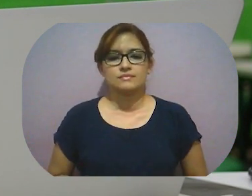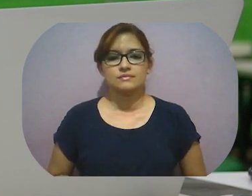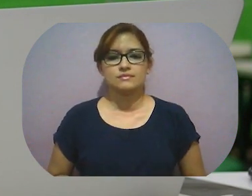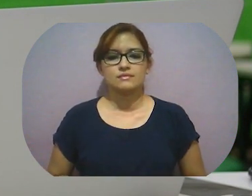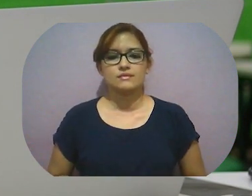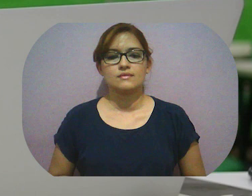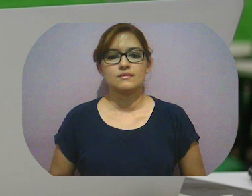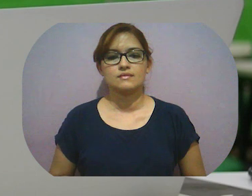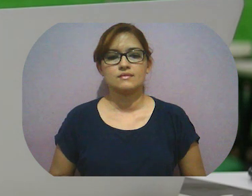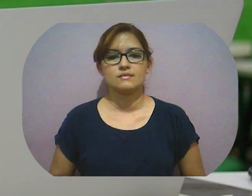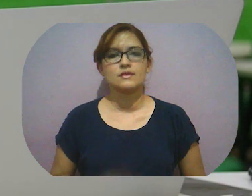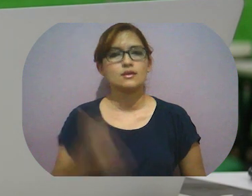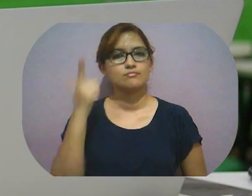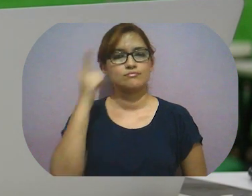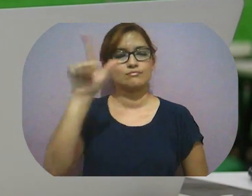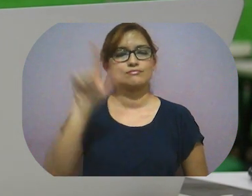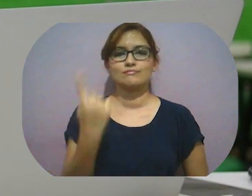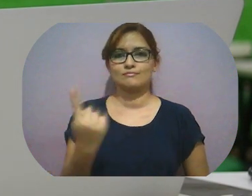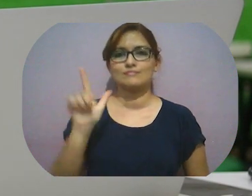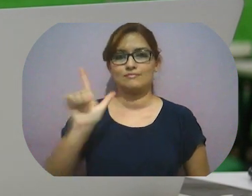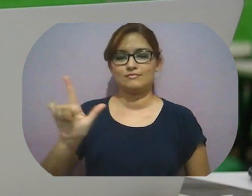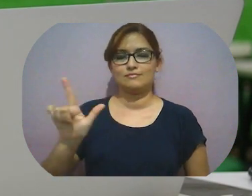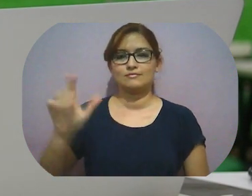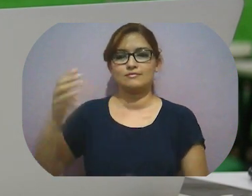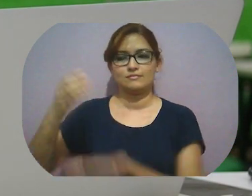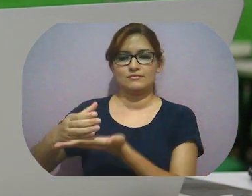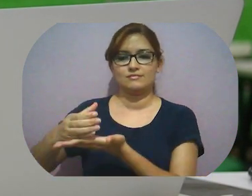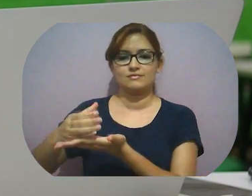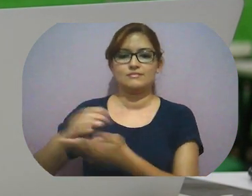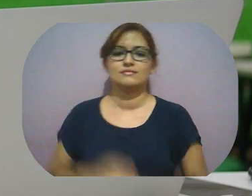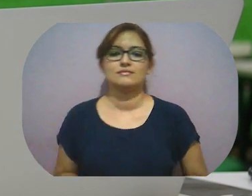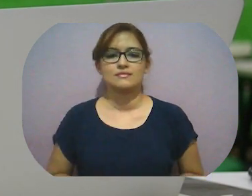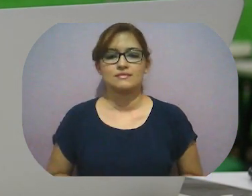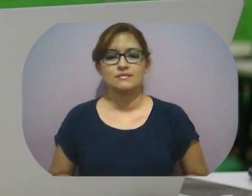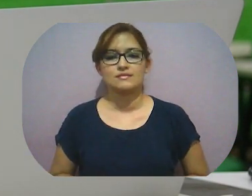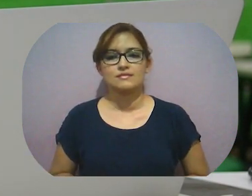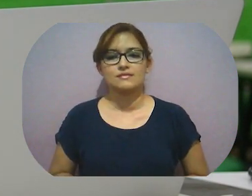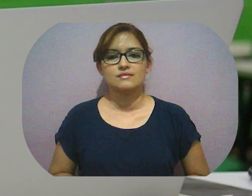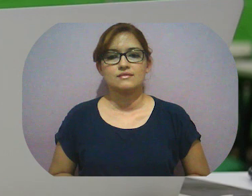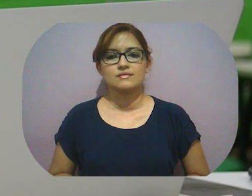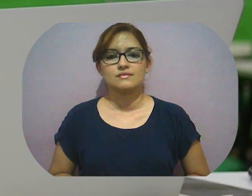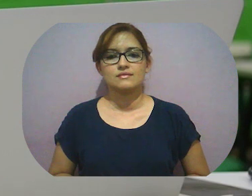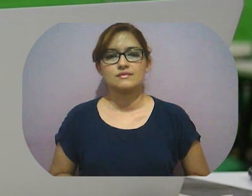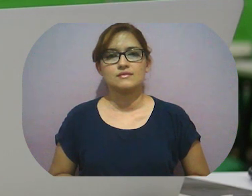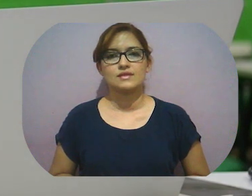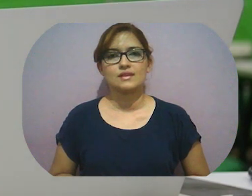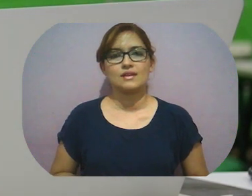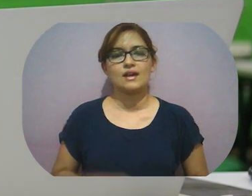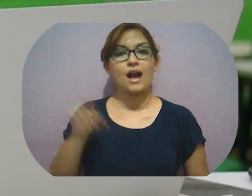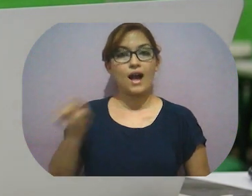Então eu tenho aqui, ó, 1 litro. Opa, chegou. Eu tenho aqui 1 litro,